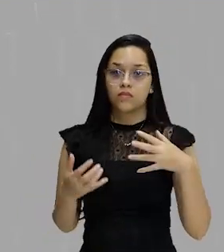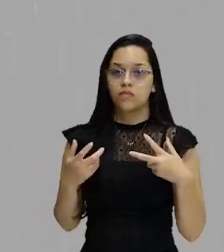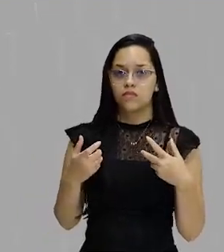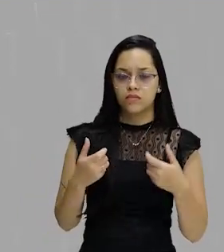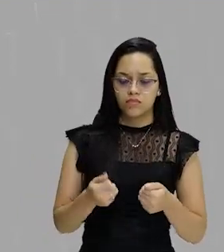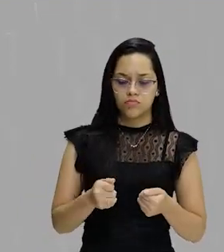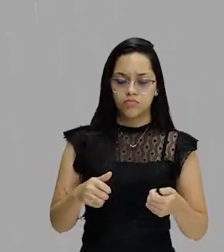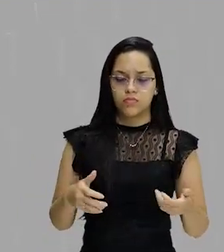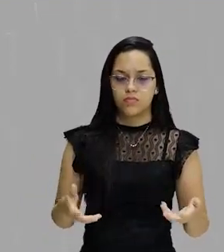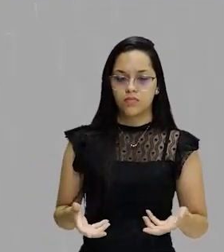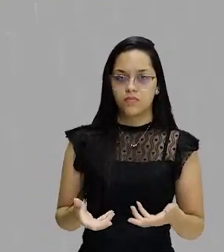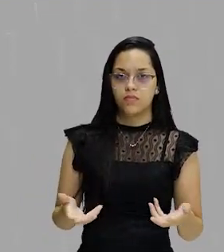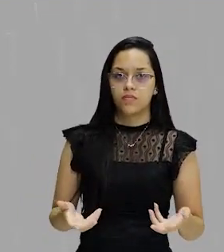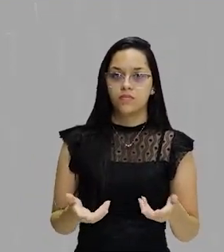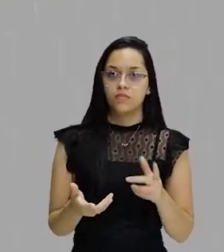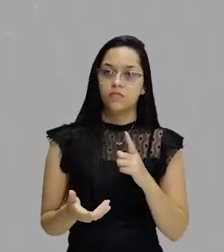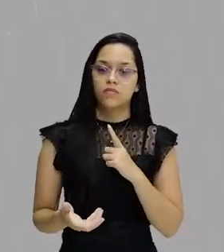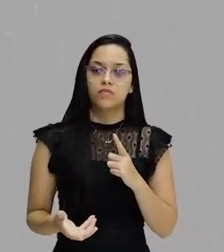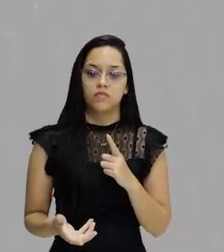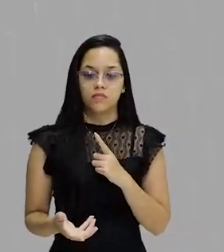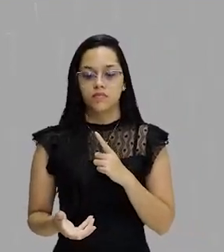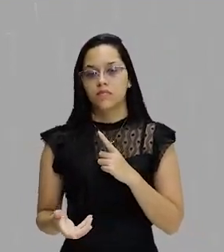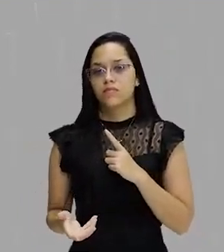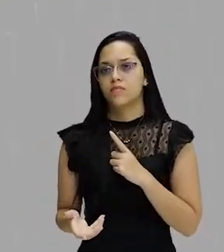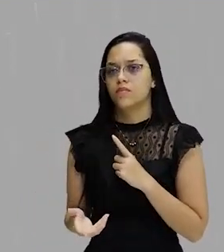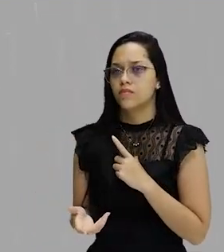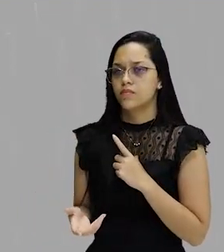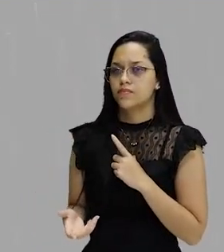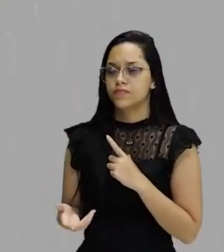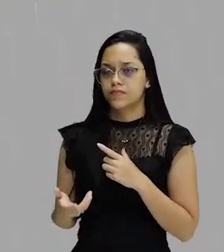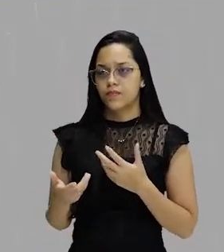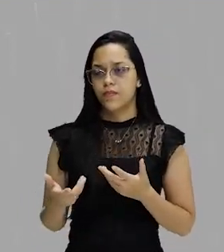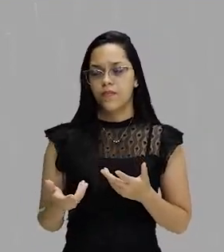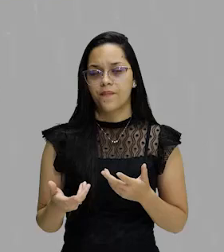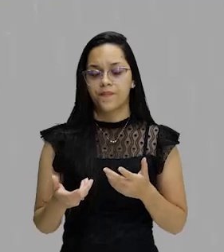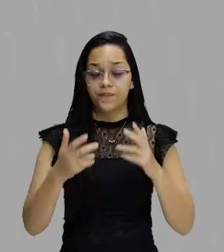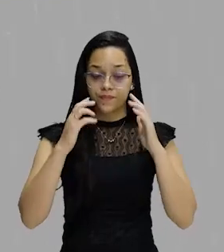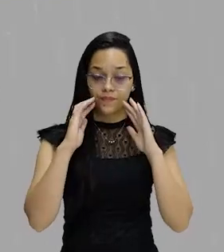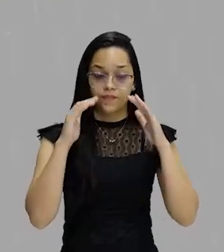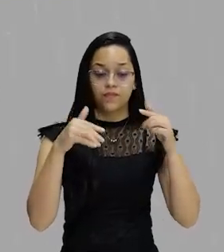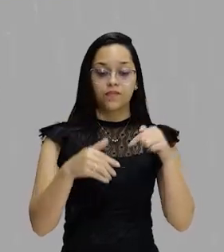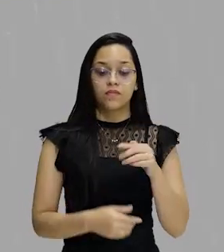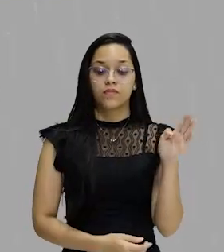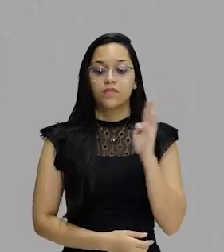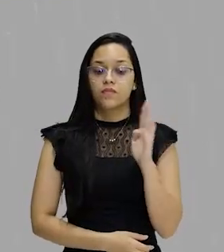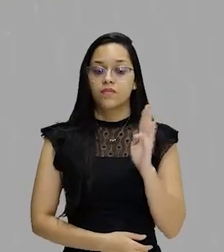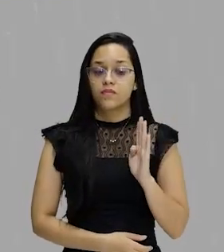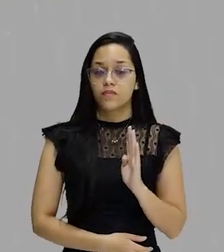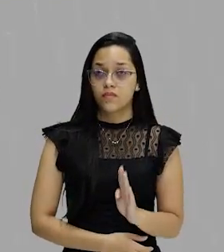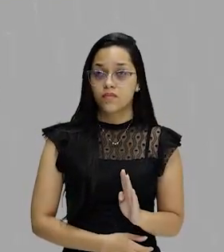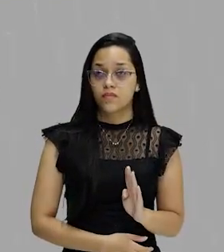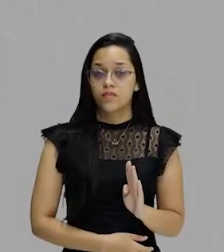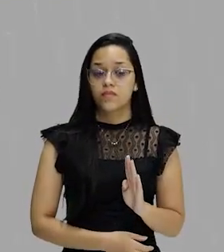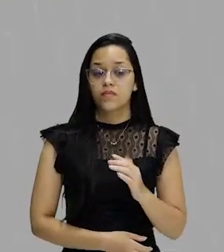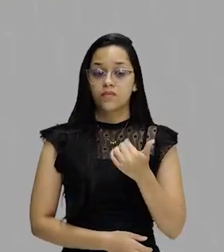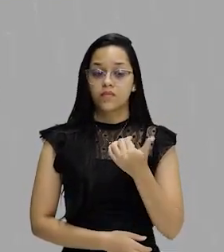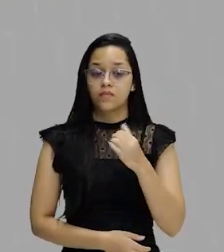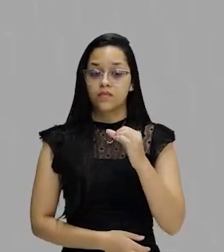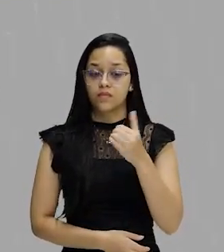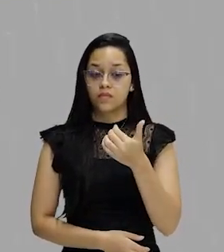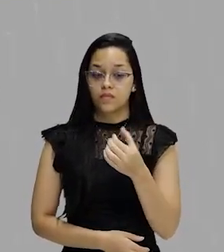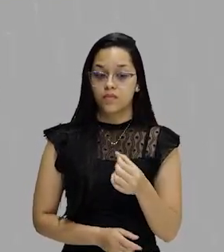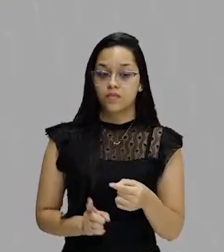essa efervescência que se teve de uma forma mais específica aqui no Brasil, na década de